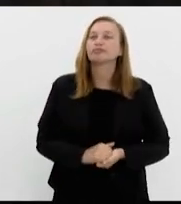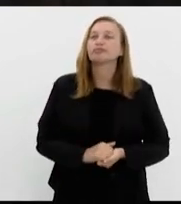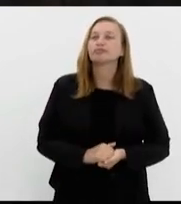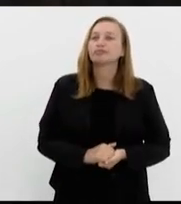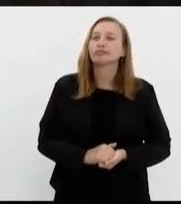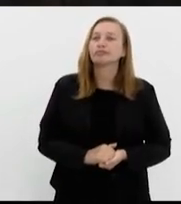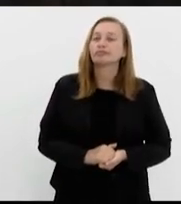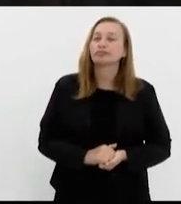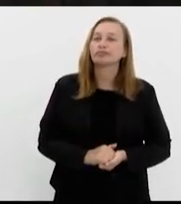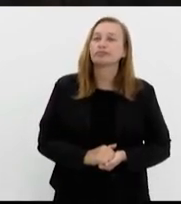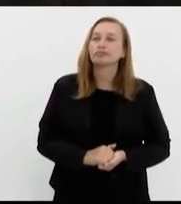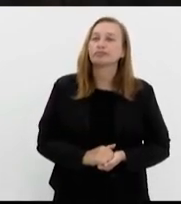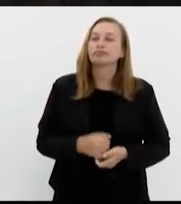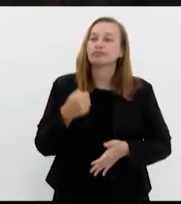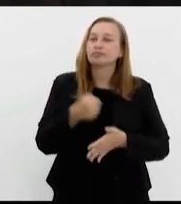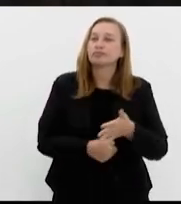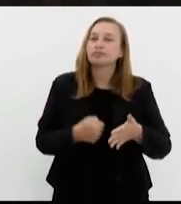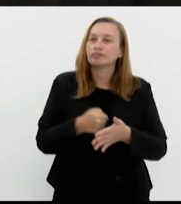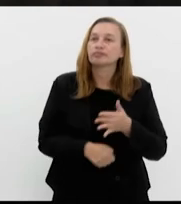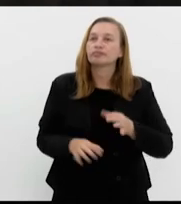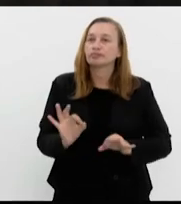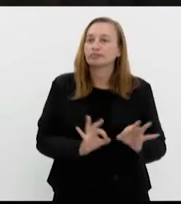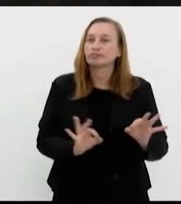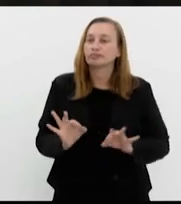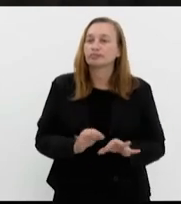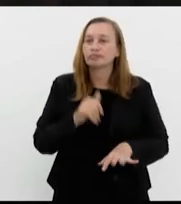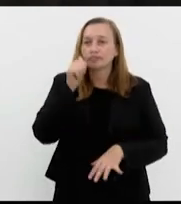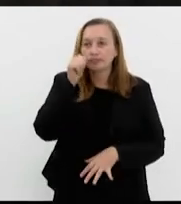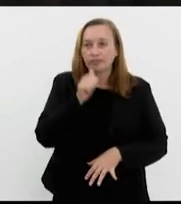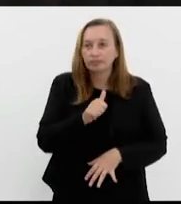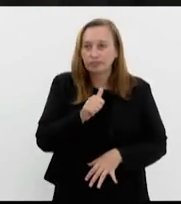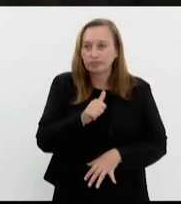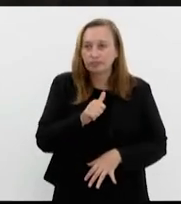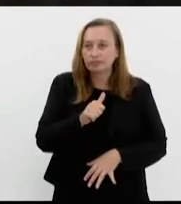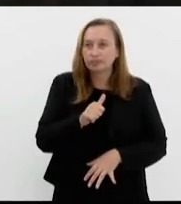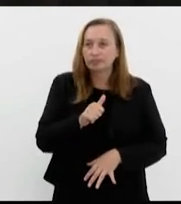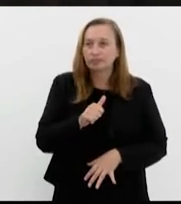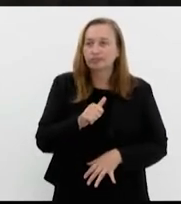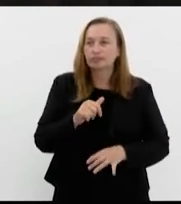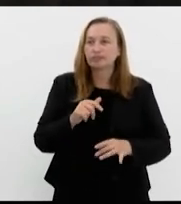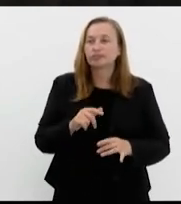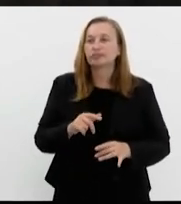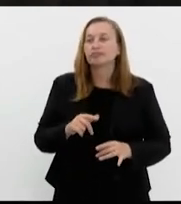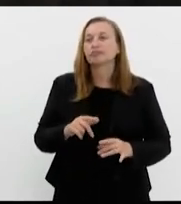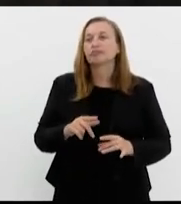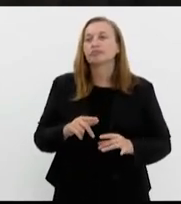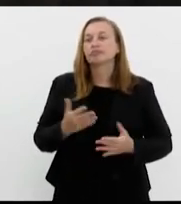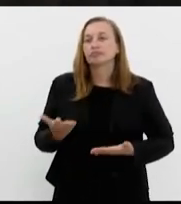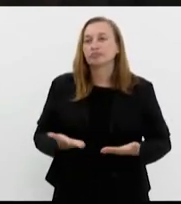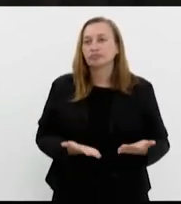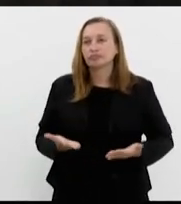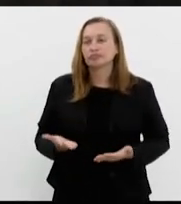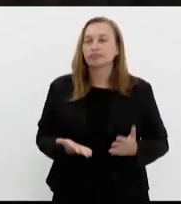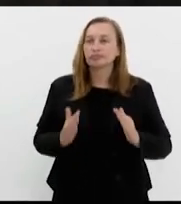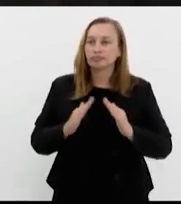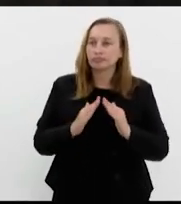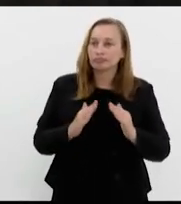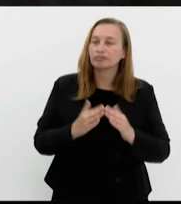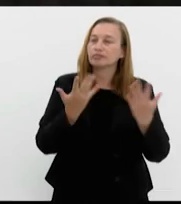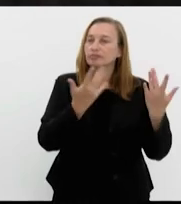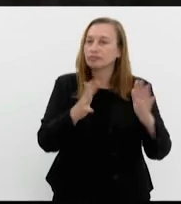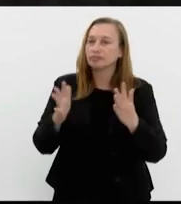o caso da luta organizada pelas mulheres empregadas domésticas. Saúdo aquelas